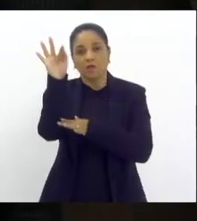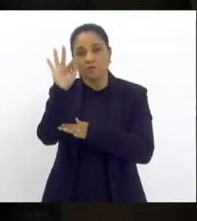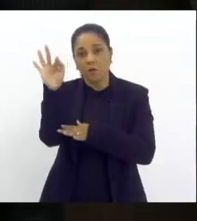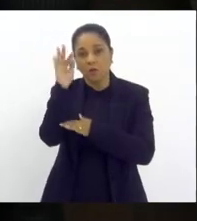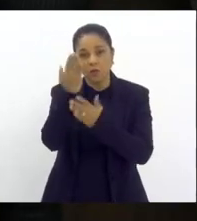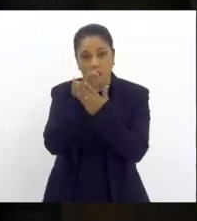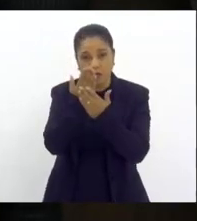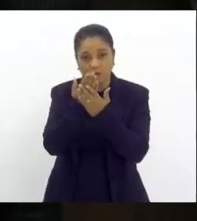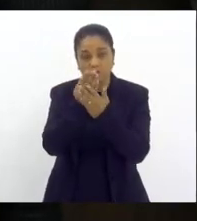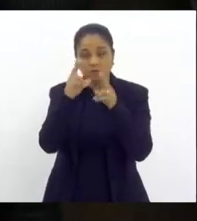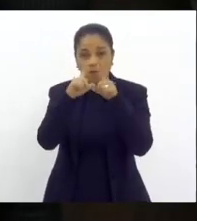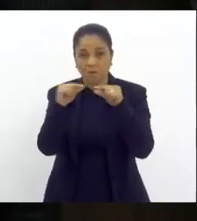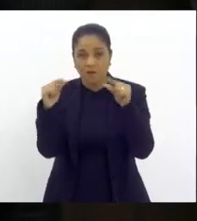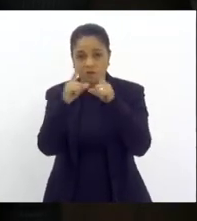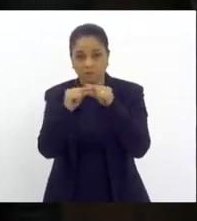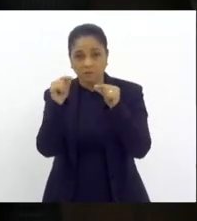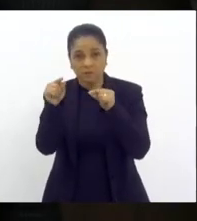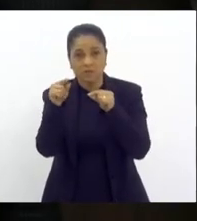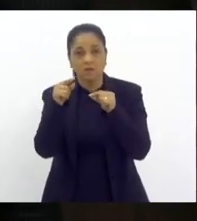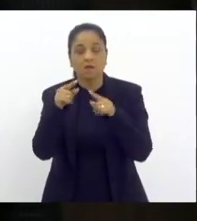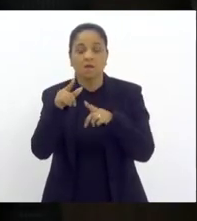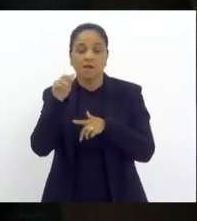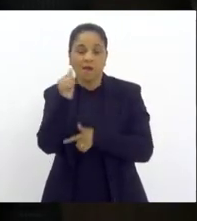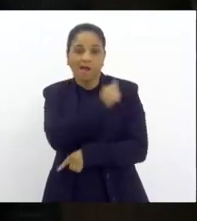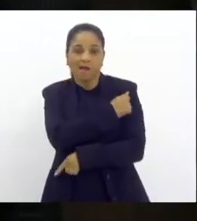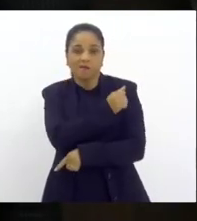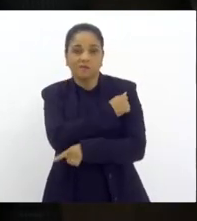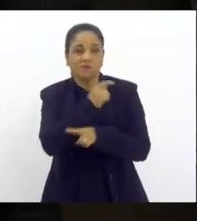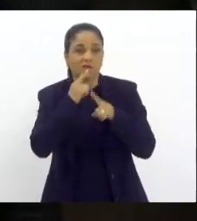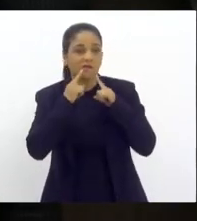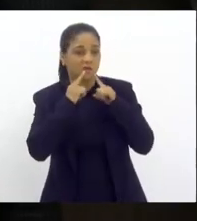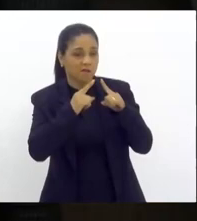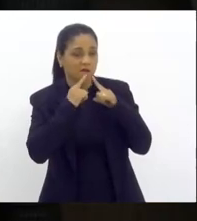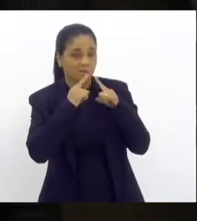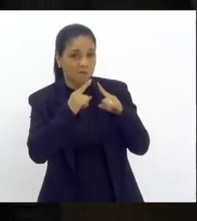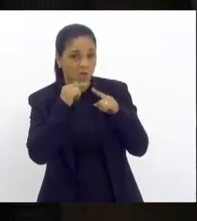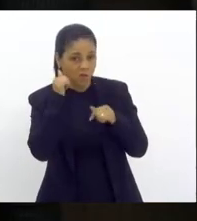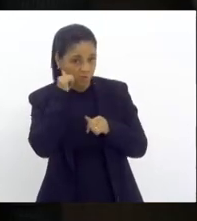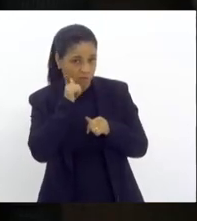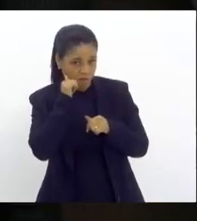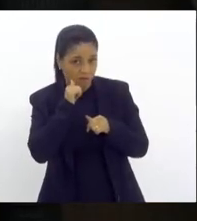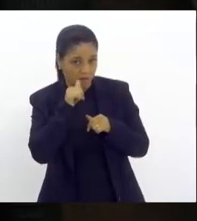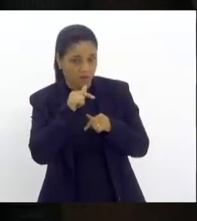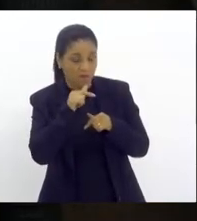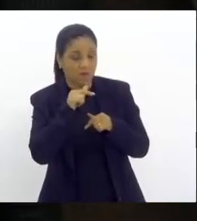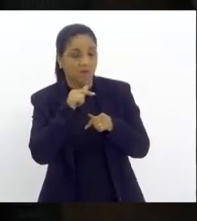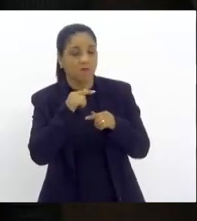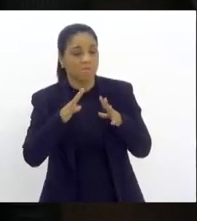passado, quando a aluna reclamou da sua presença no banheiro feminino. Né? Na briga, a aluna chamou